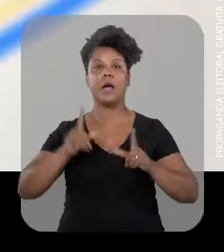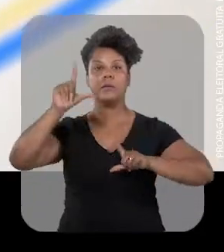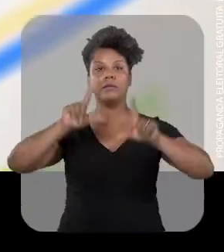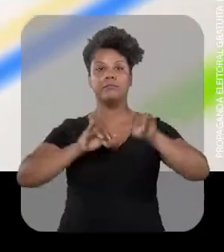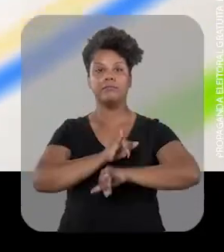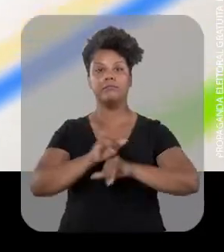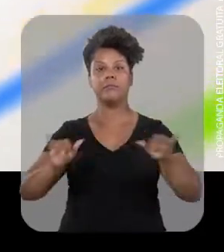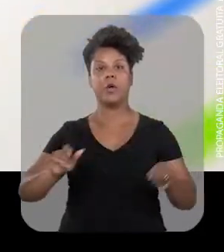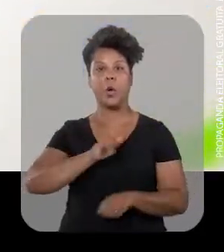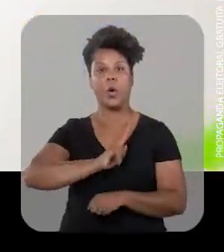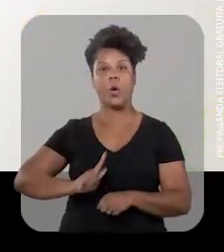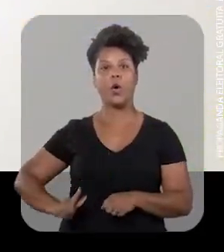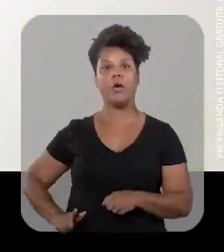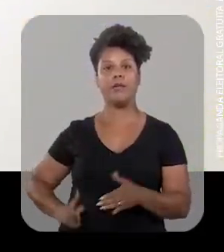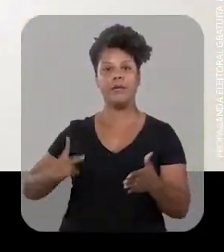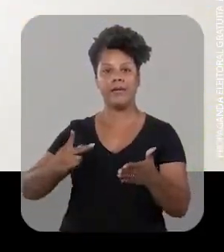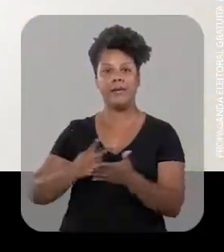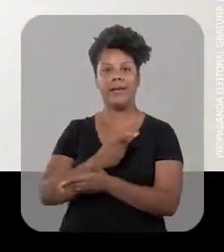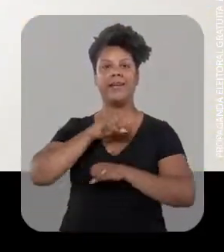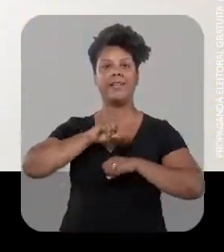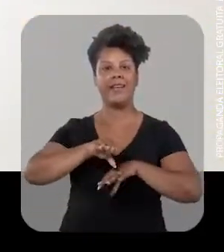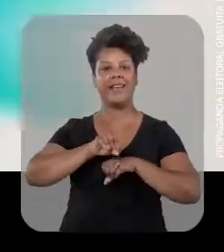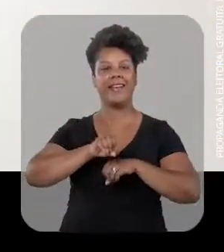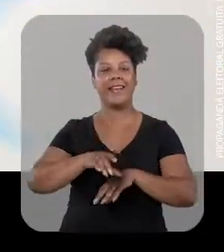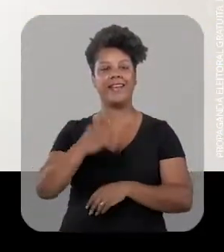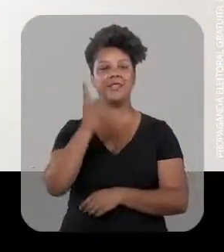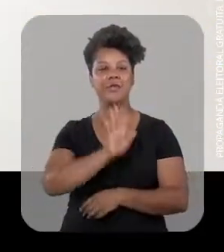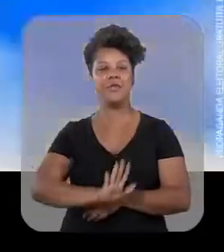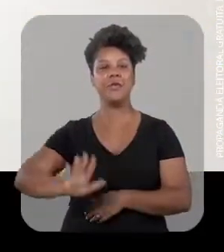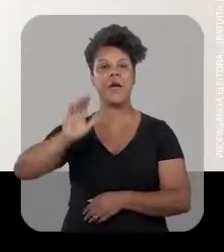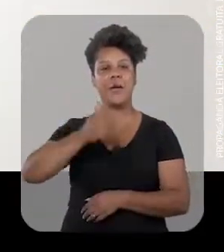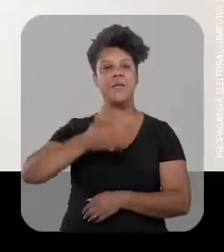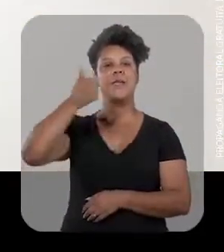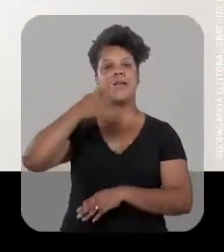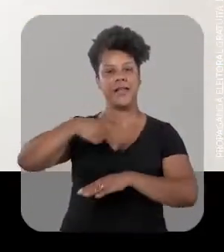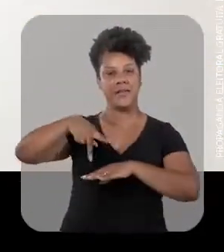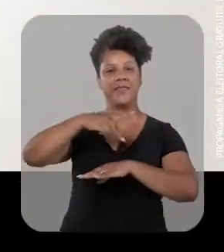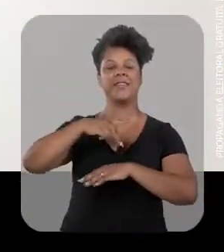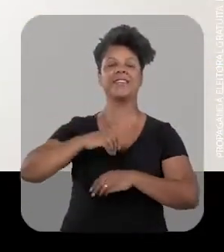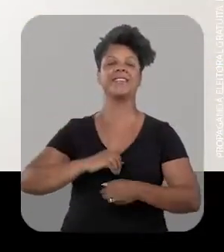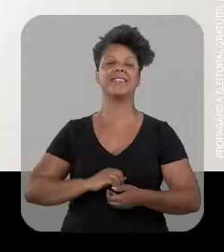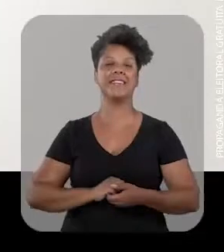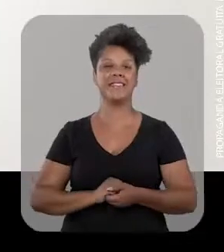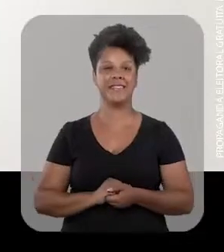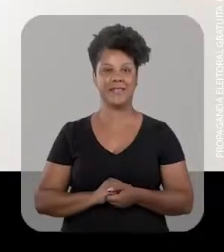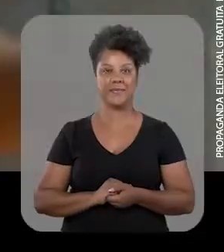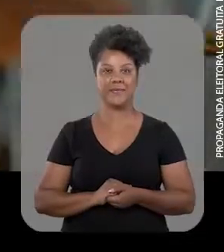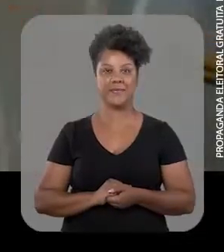Começa agora o programa do governador que fez da educação de Goiás a número 1 do país.